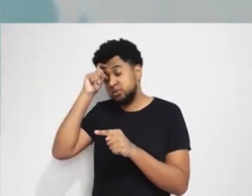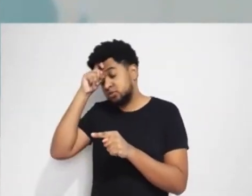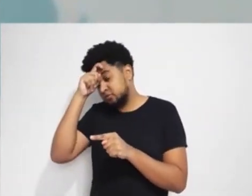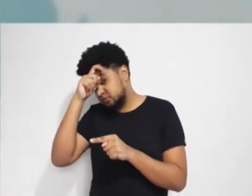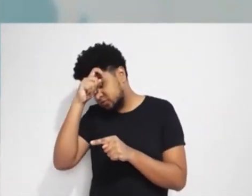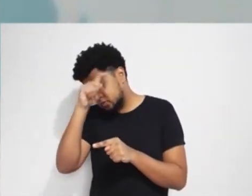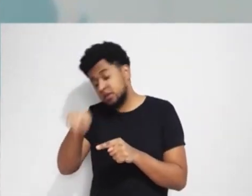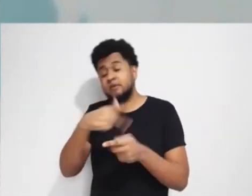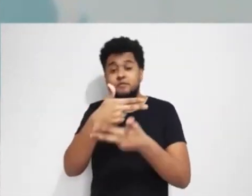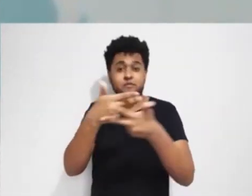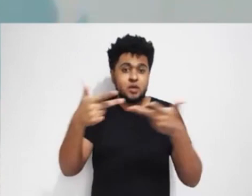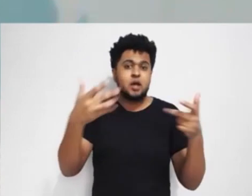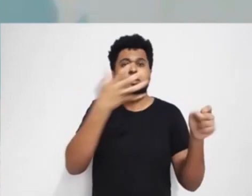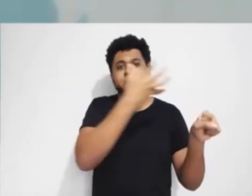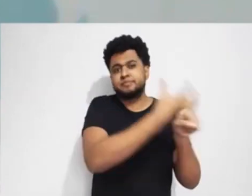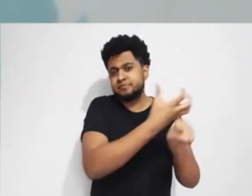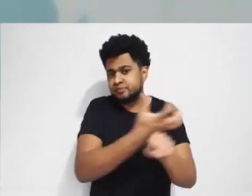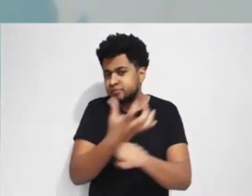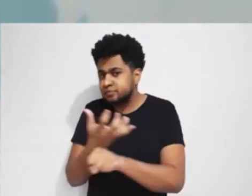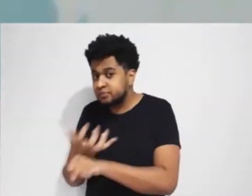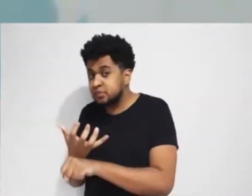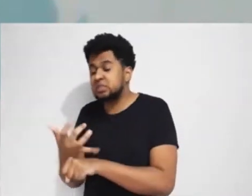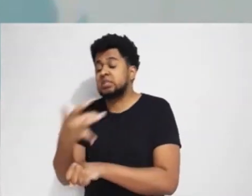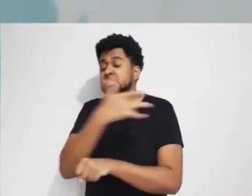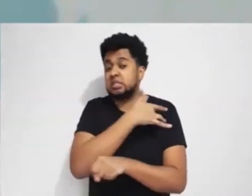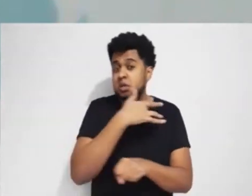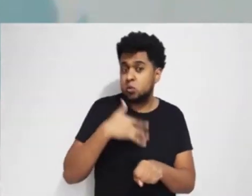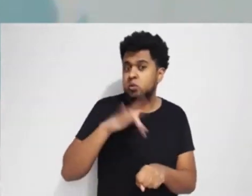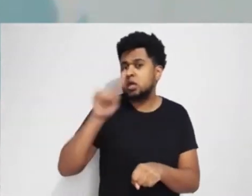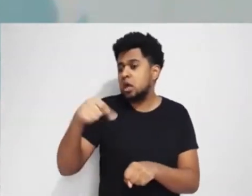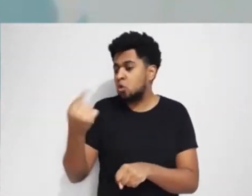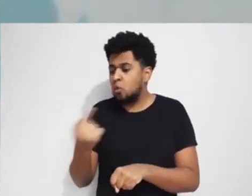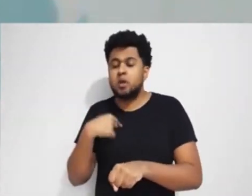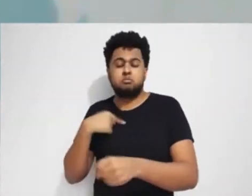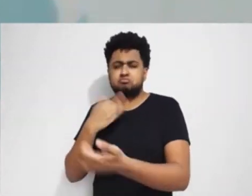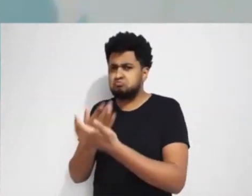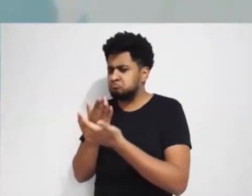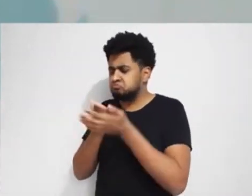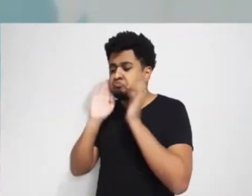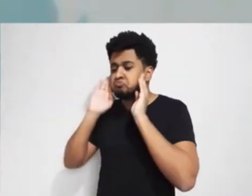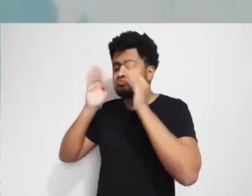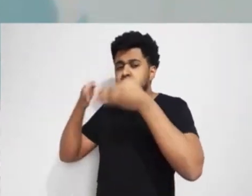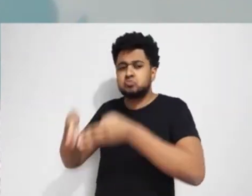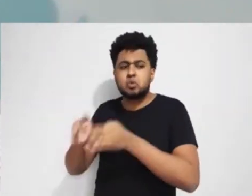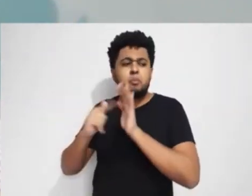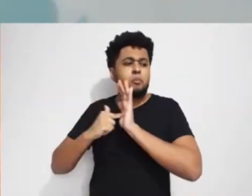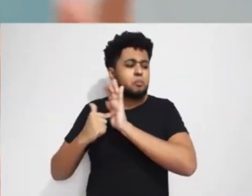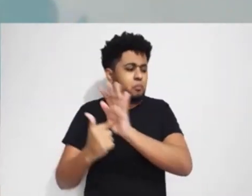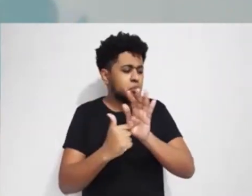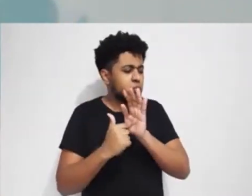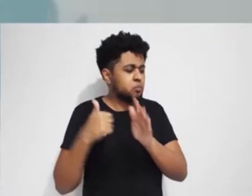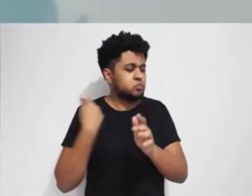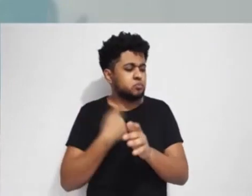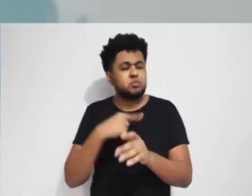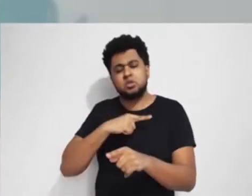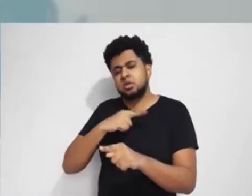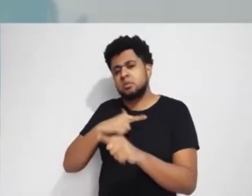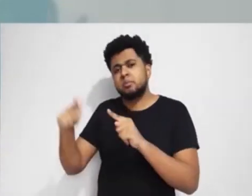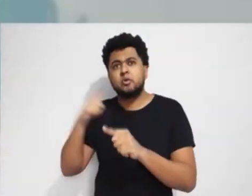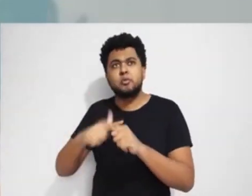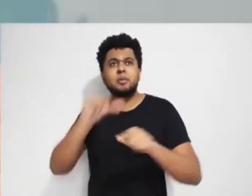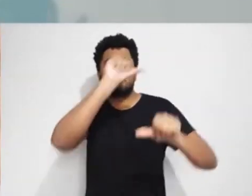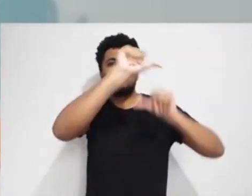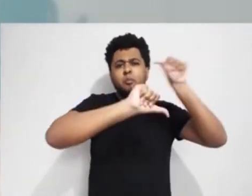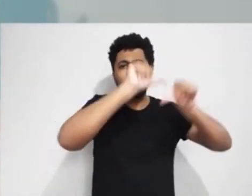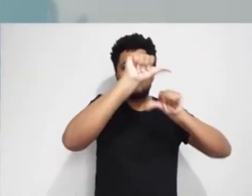várias áreas. A saúde planetária é uma das áreas que eu tenho estudado também, que mostram que a gente tem problemas como a mudança do clima,